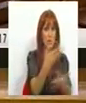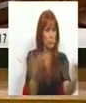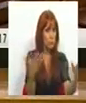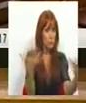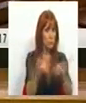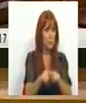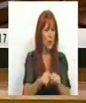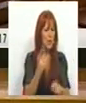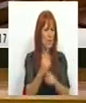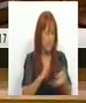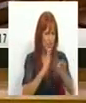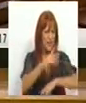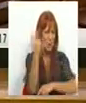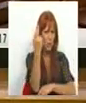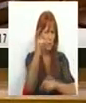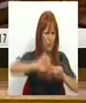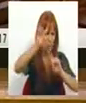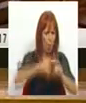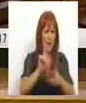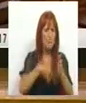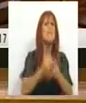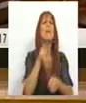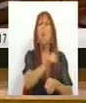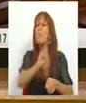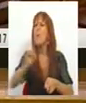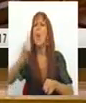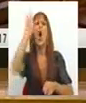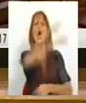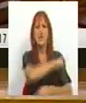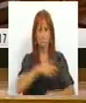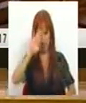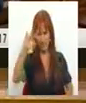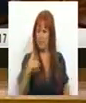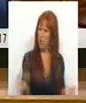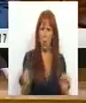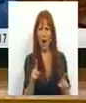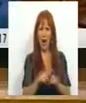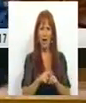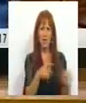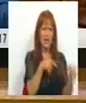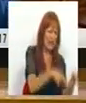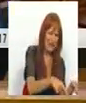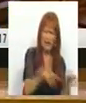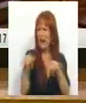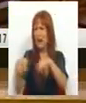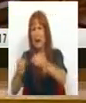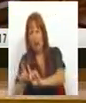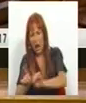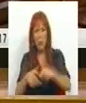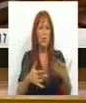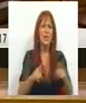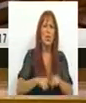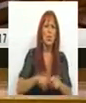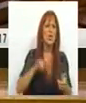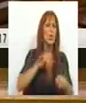que serão mantidas até ao final do ano incidem sobre quê? Já sabemos que não incidem sobre isto e não incidem sobre aquilo. No